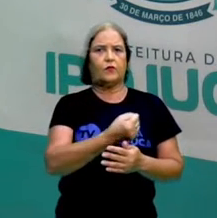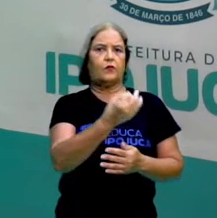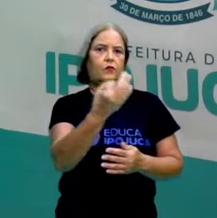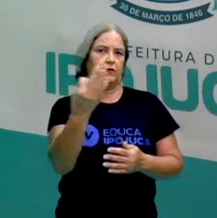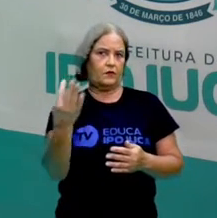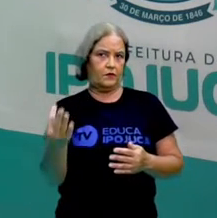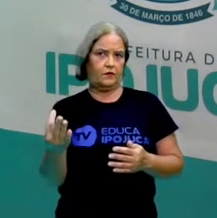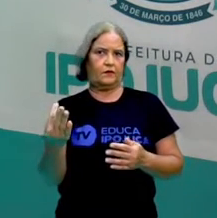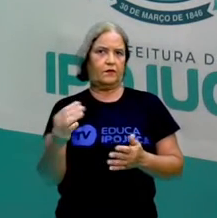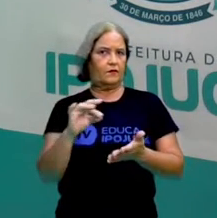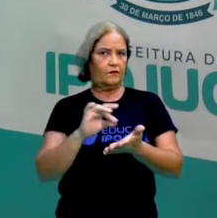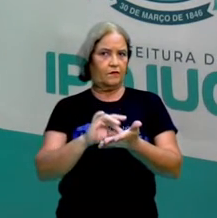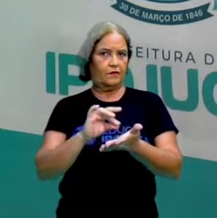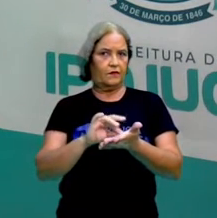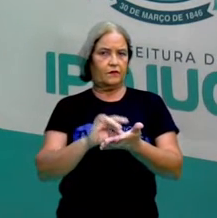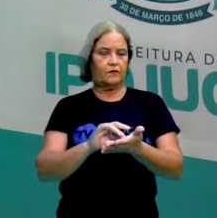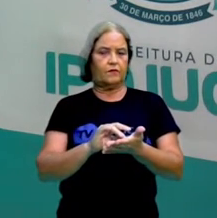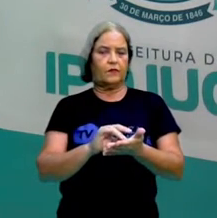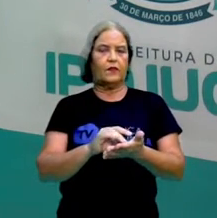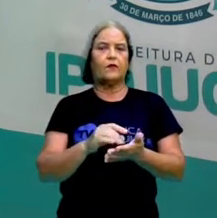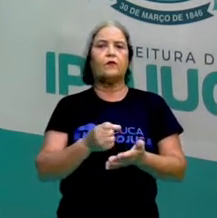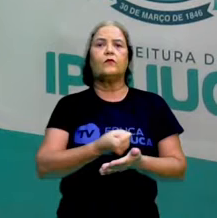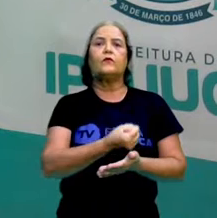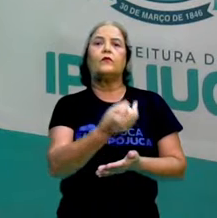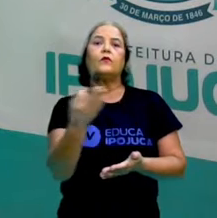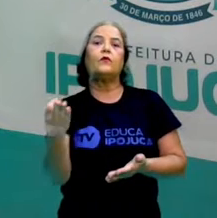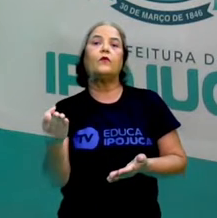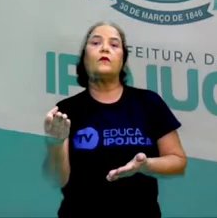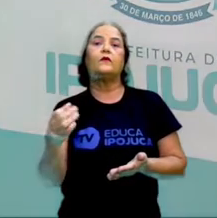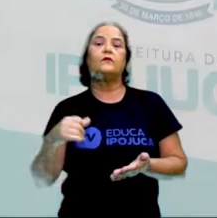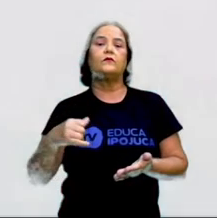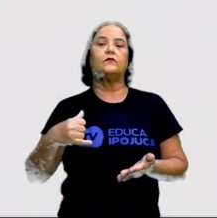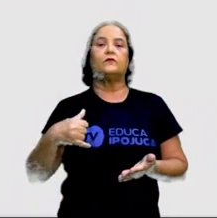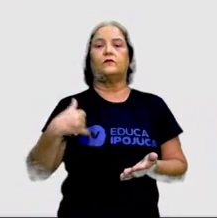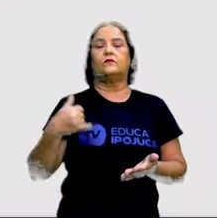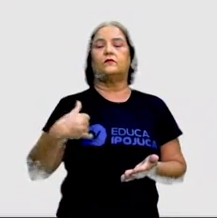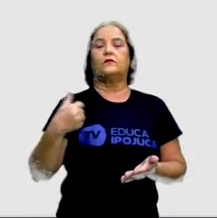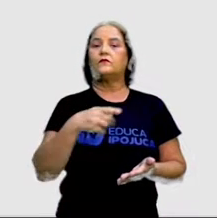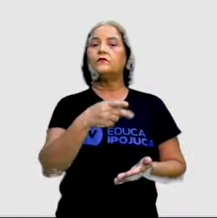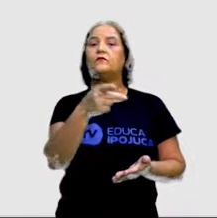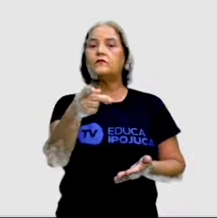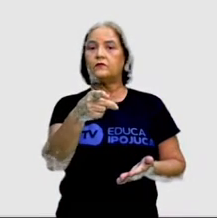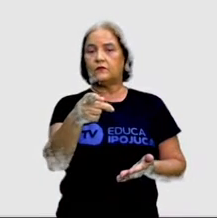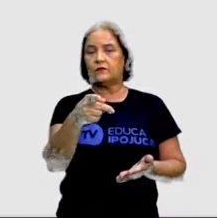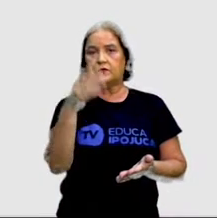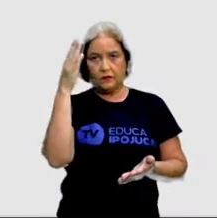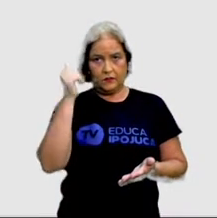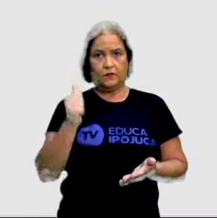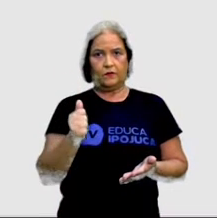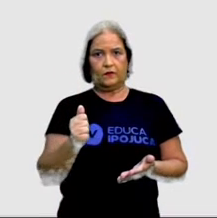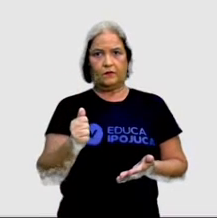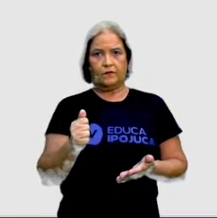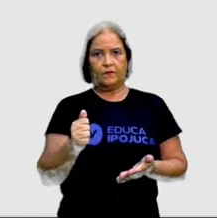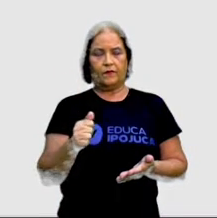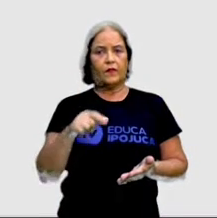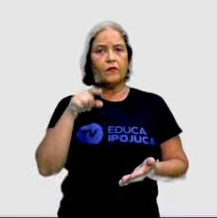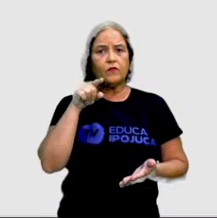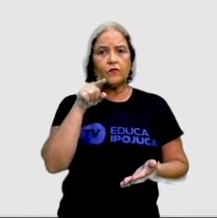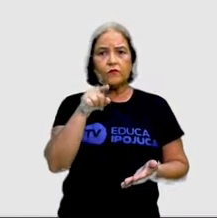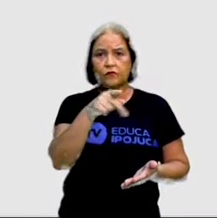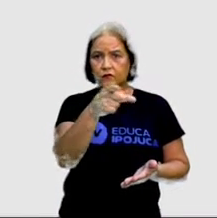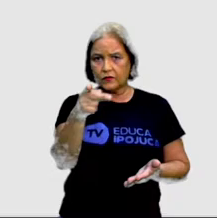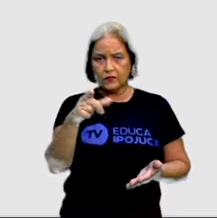verdade e quantos anos vocês tem crianças Você sabe a idade de vocês vocês tem